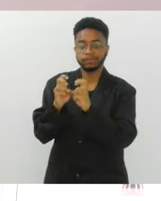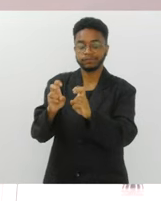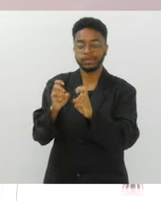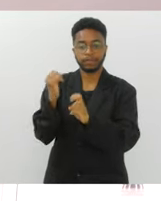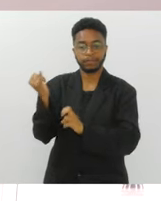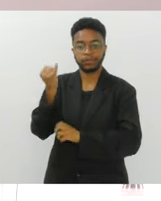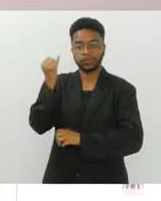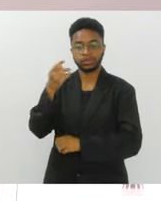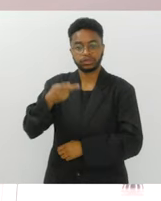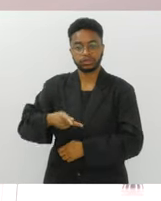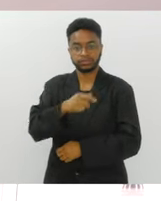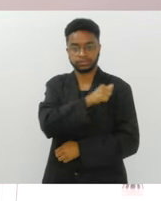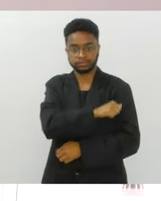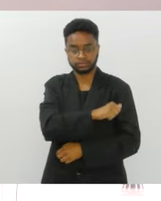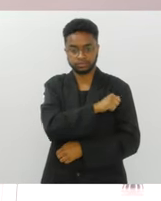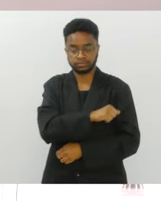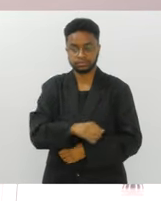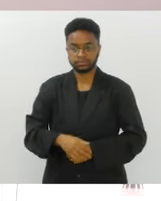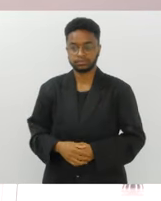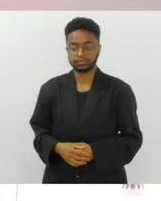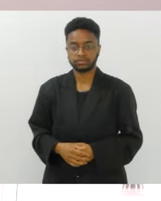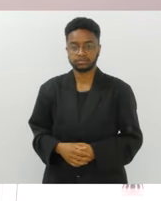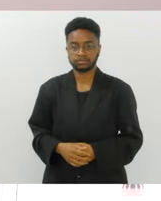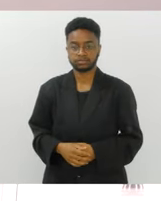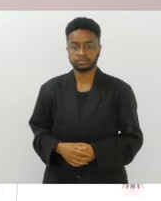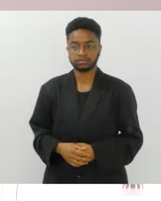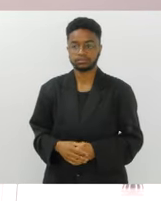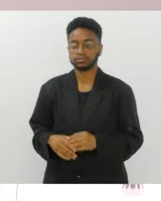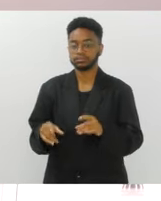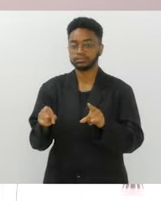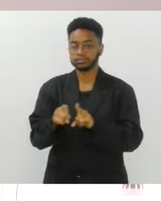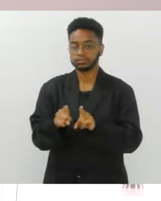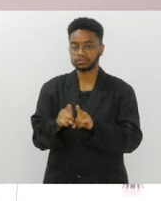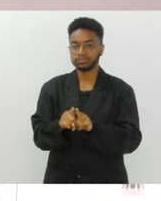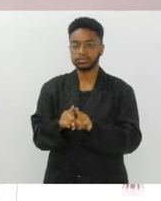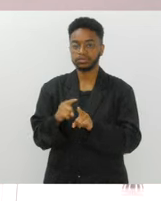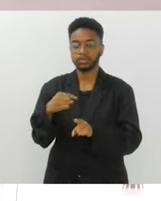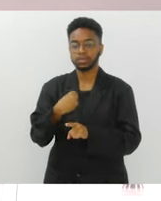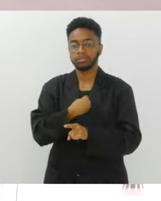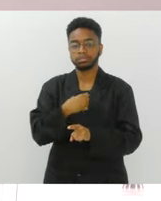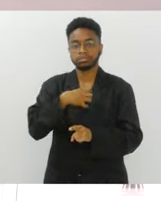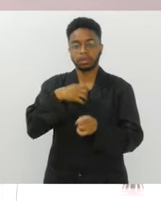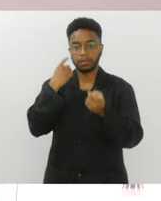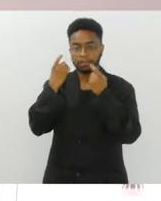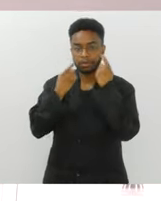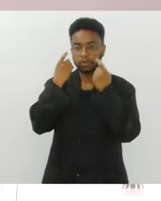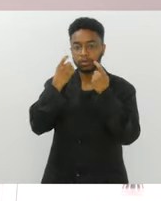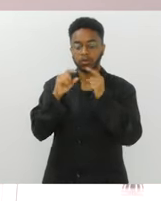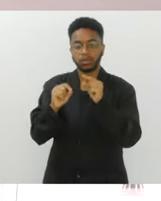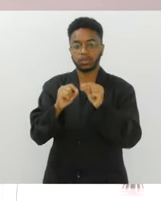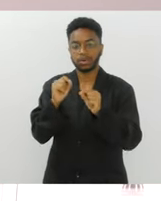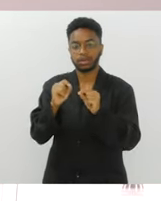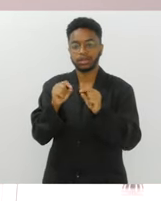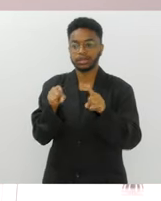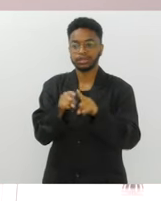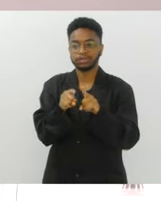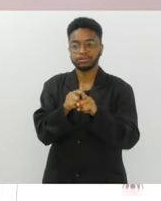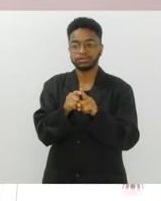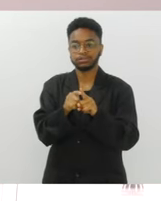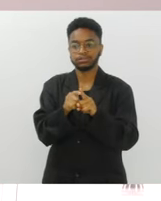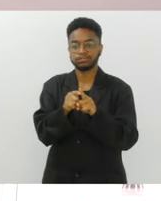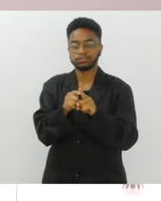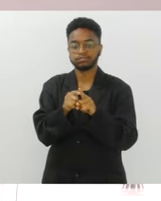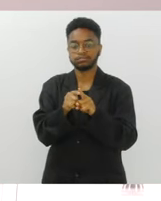importante no estado do Rio de Janeiro. A gente também tem essa preocupação, e aí, parafraseando aqui o